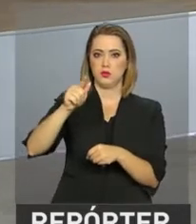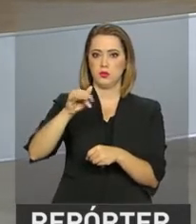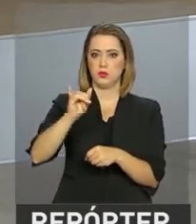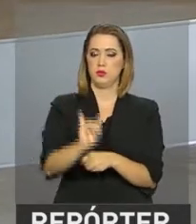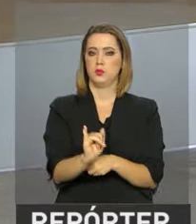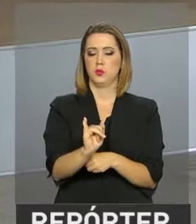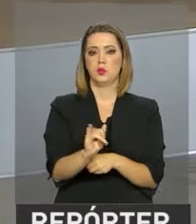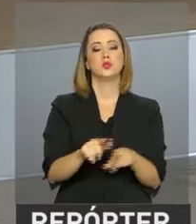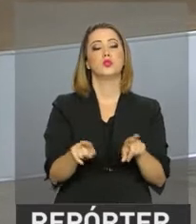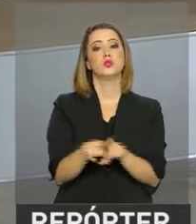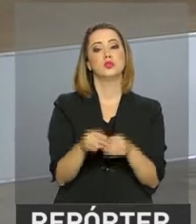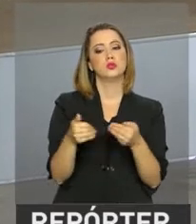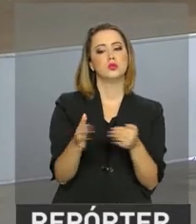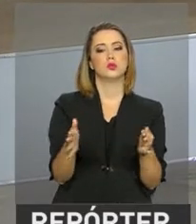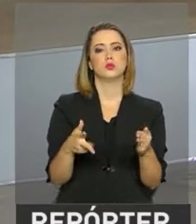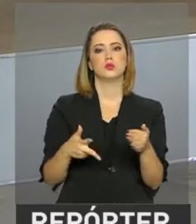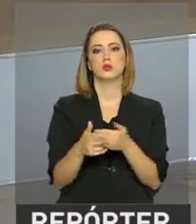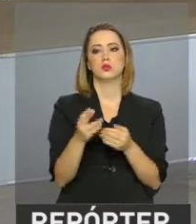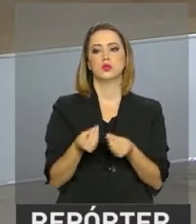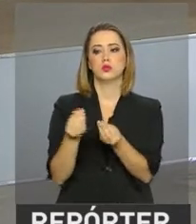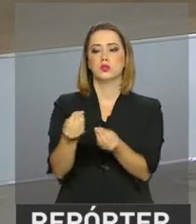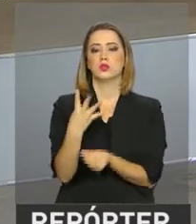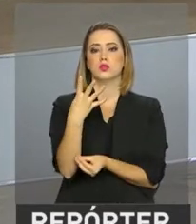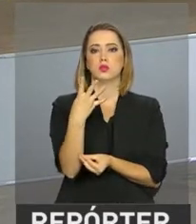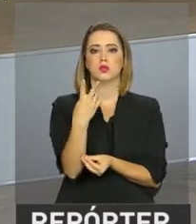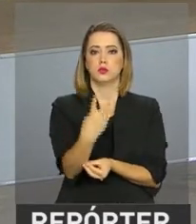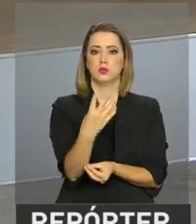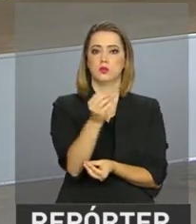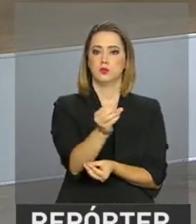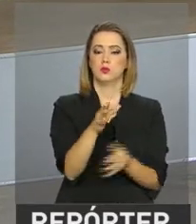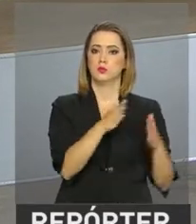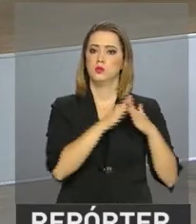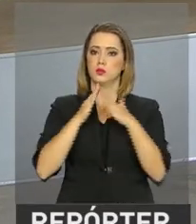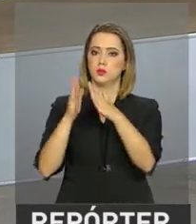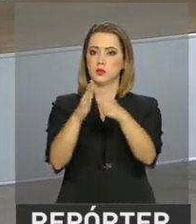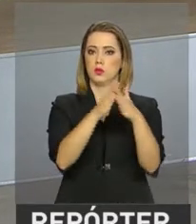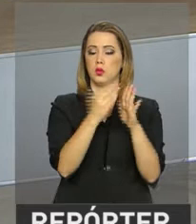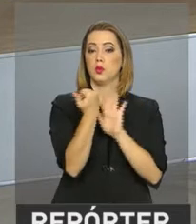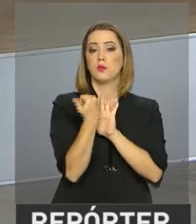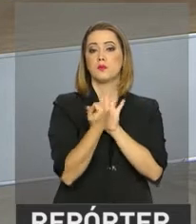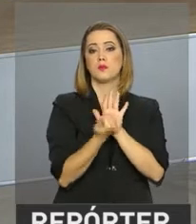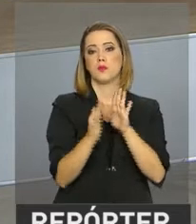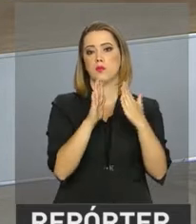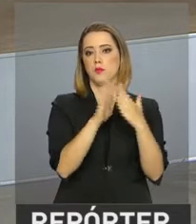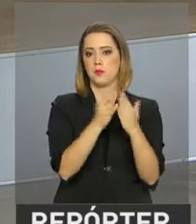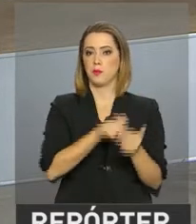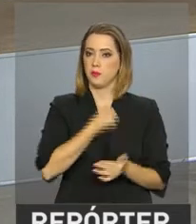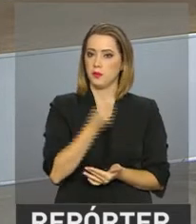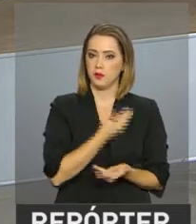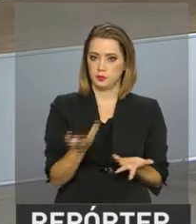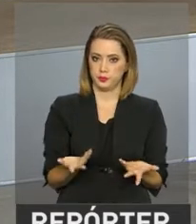inauguração de uma cerimônia de entrega de 420 casas do programa minha casa minha vida o